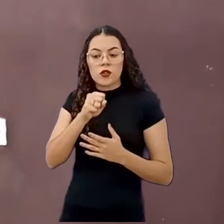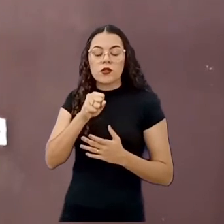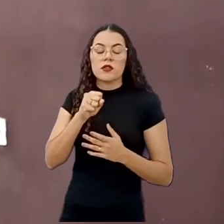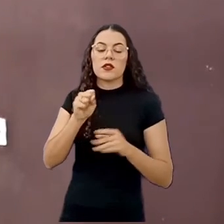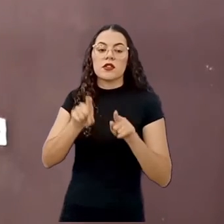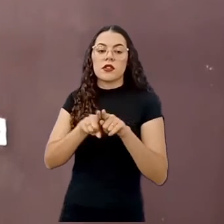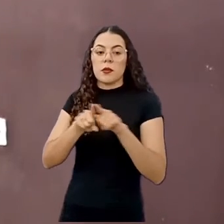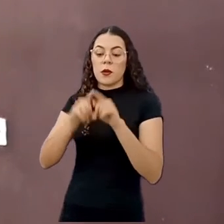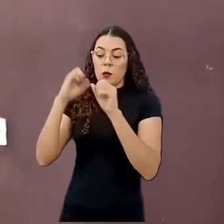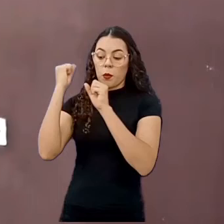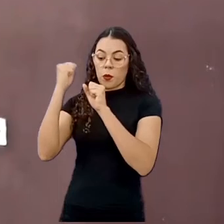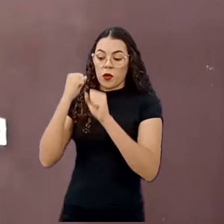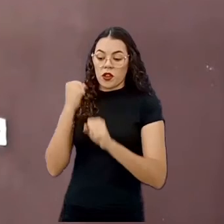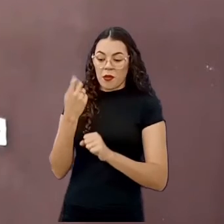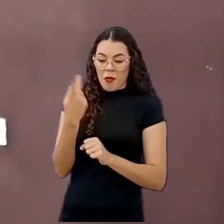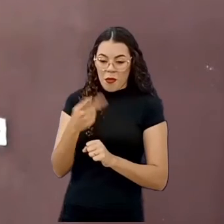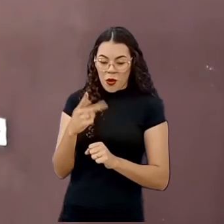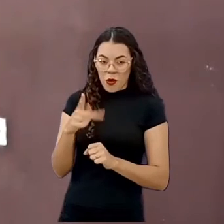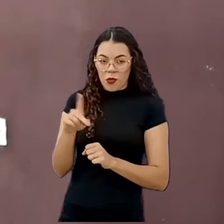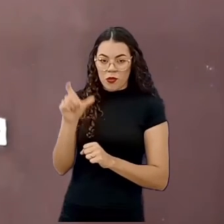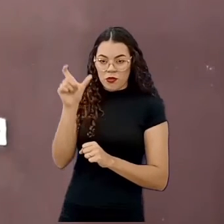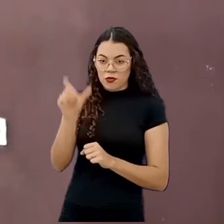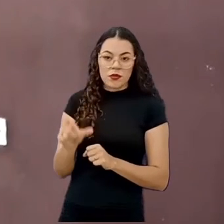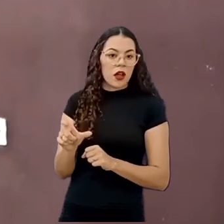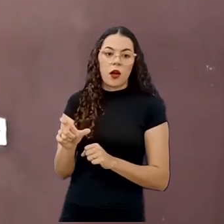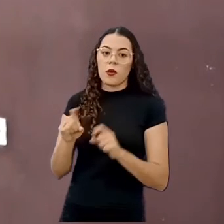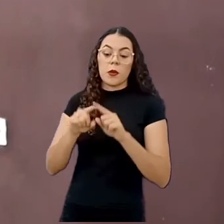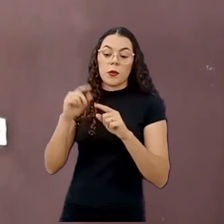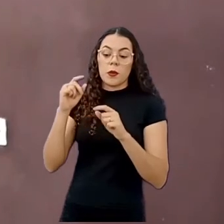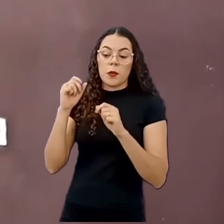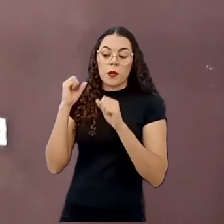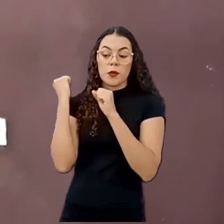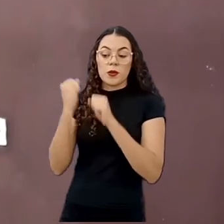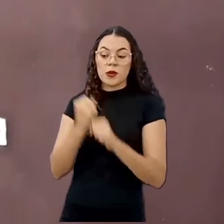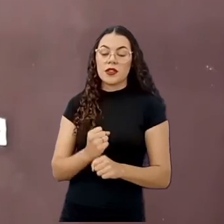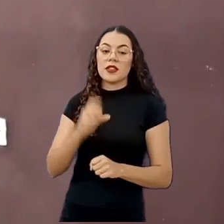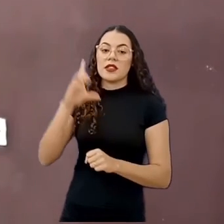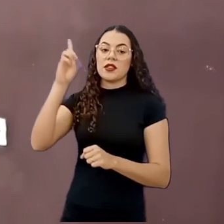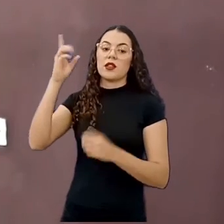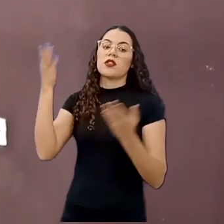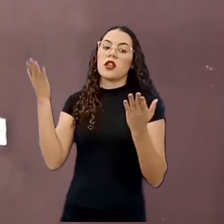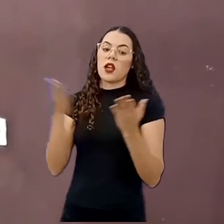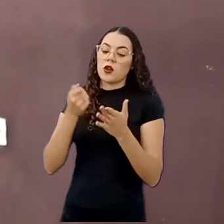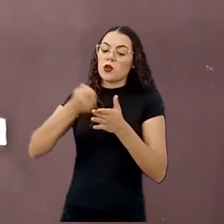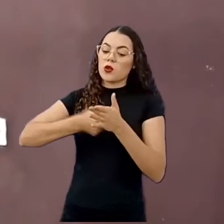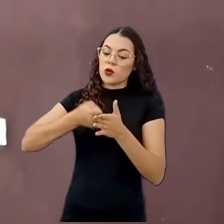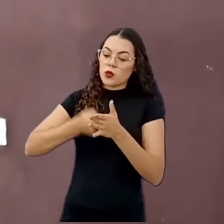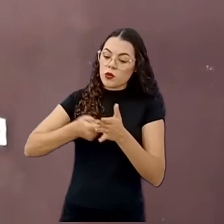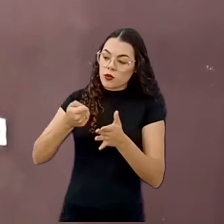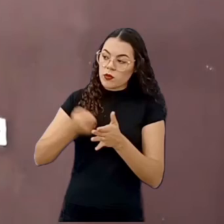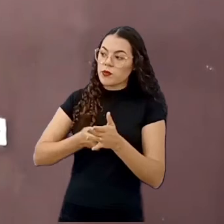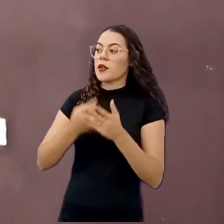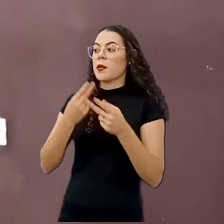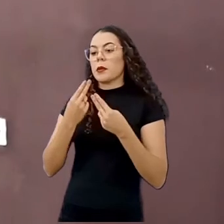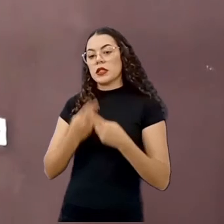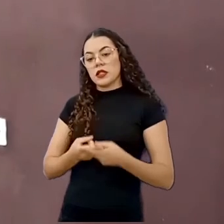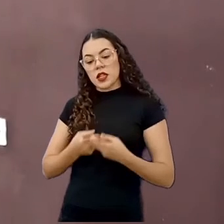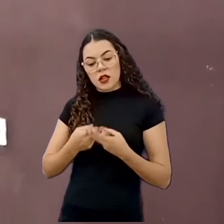no poder deles, eles teriam agora perseverança e